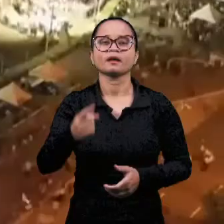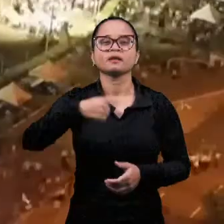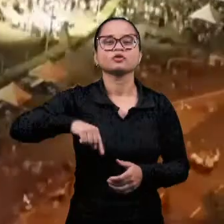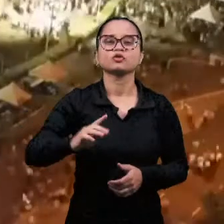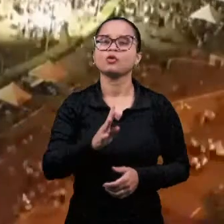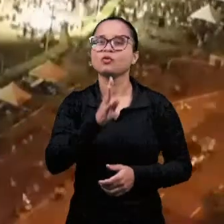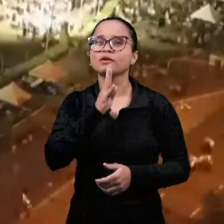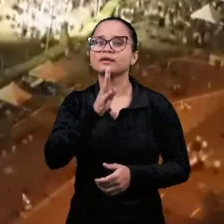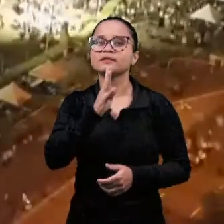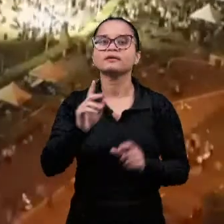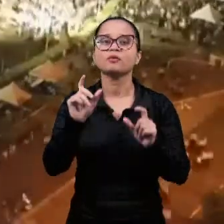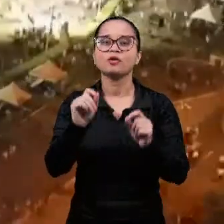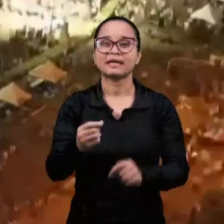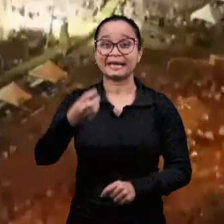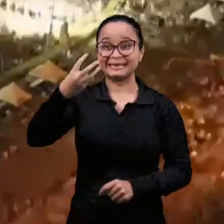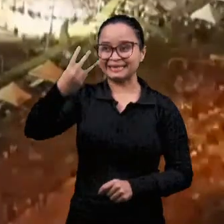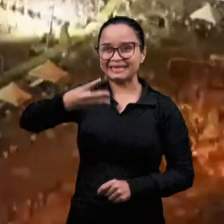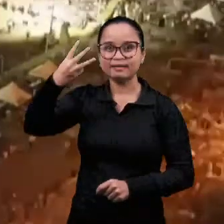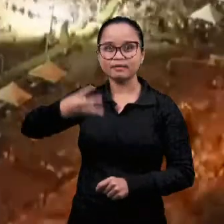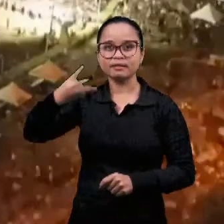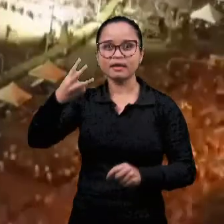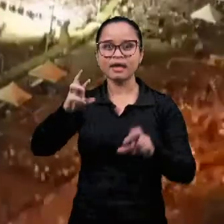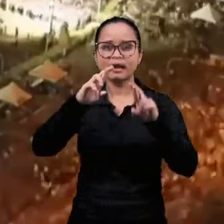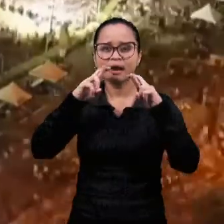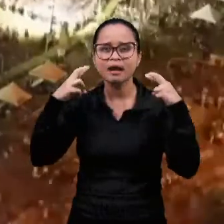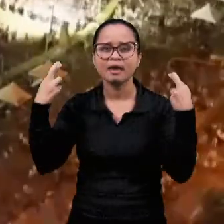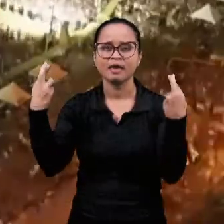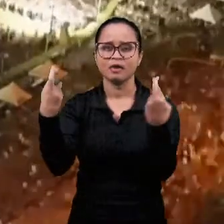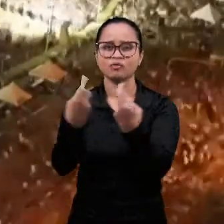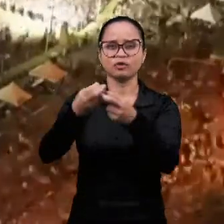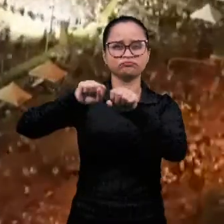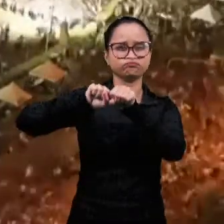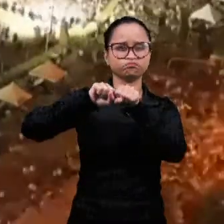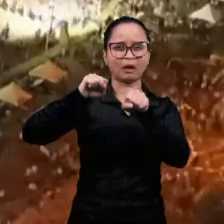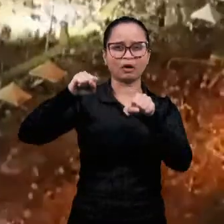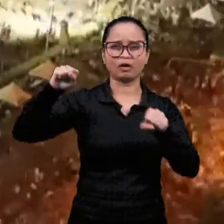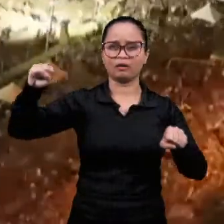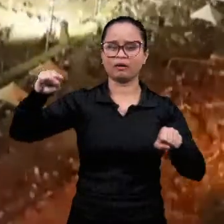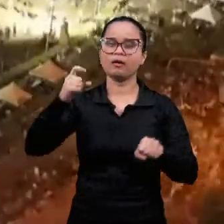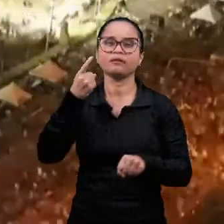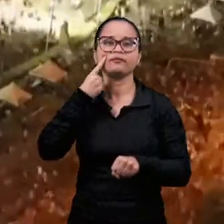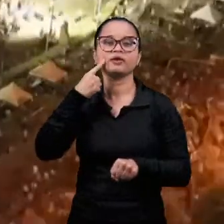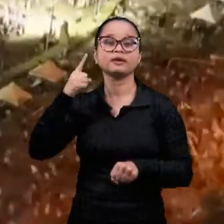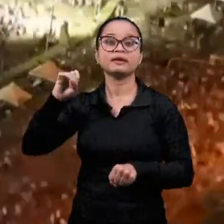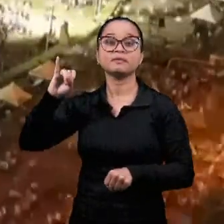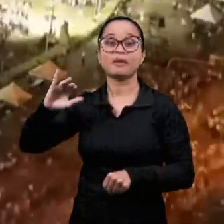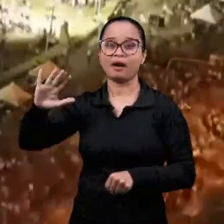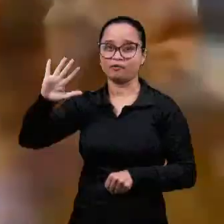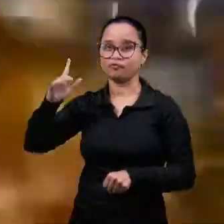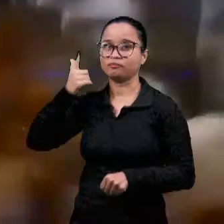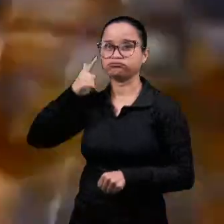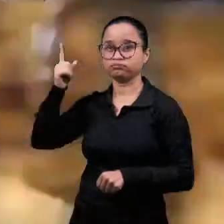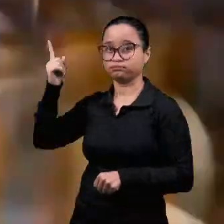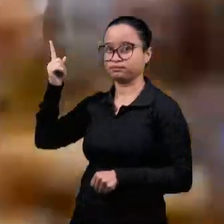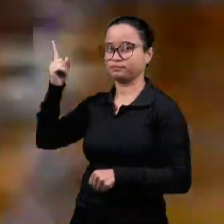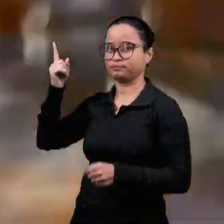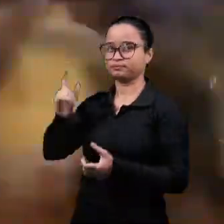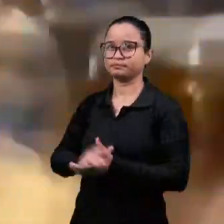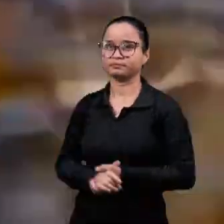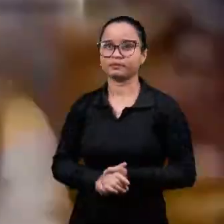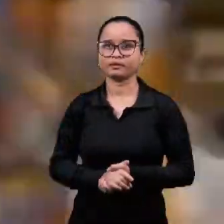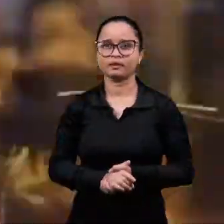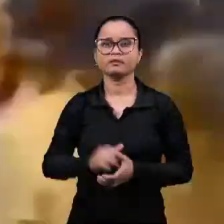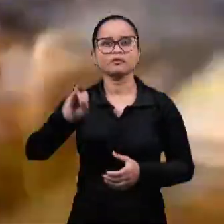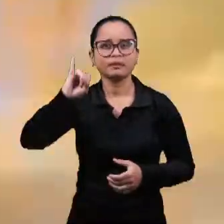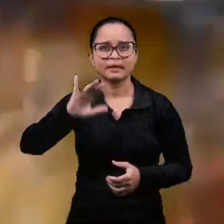Grande Reunião. Você está vendo aí umas imagens que estão aparecendo aqui agora para você, que são imagens daquele